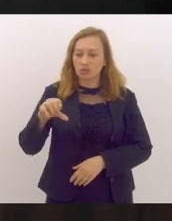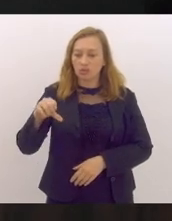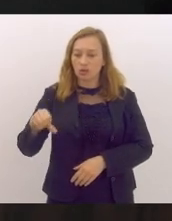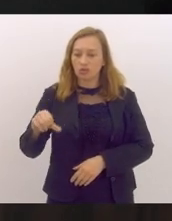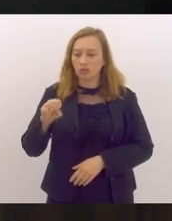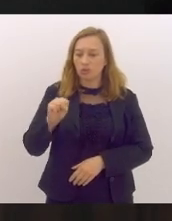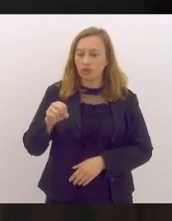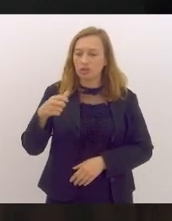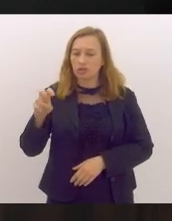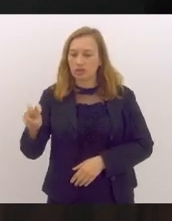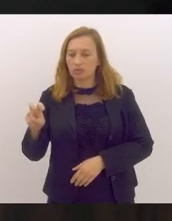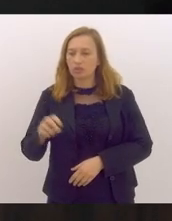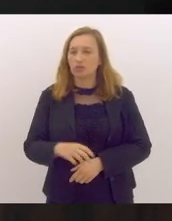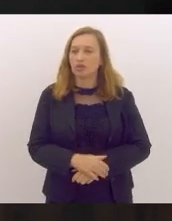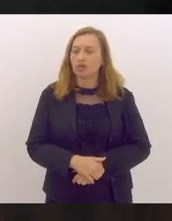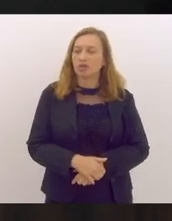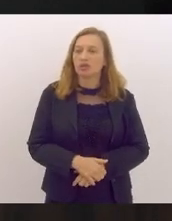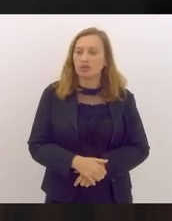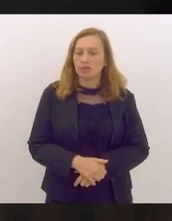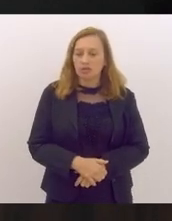5985.